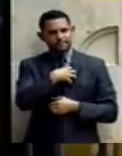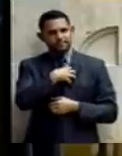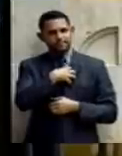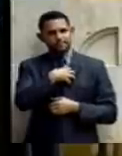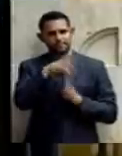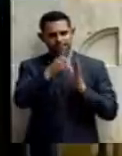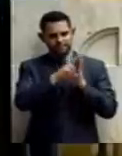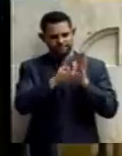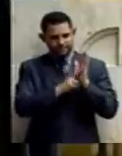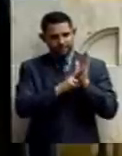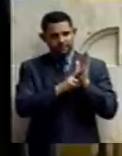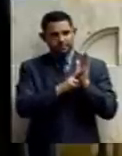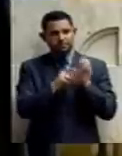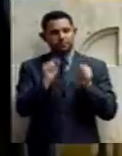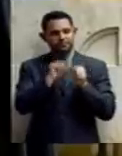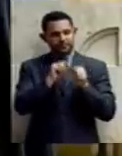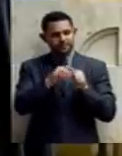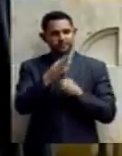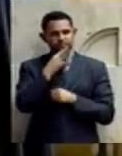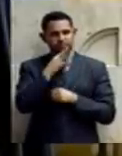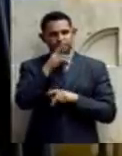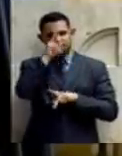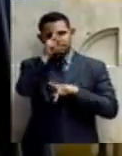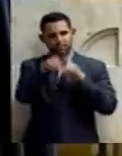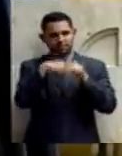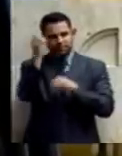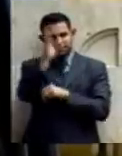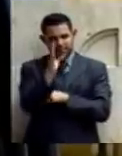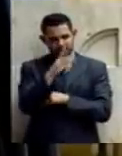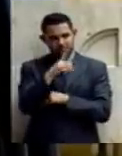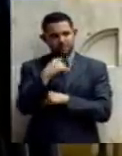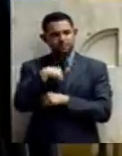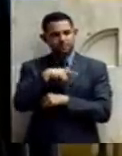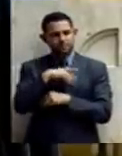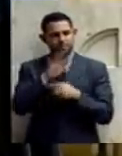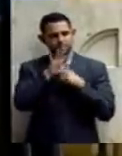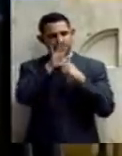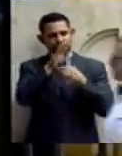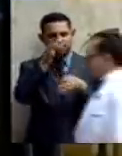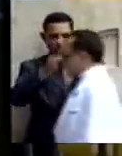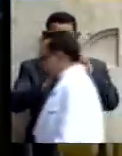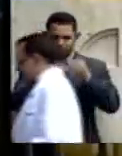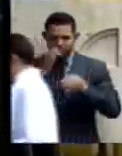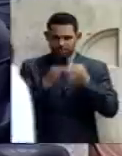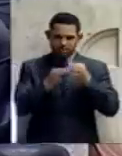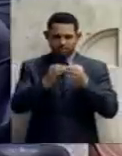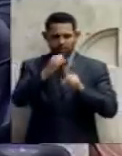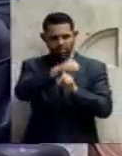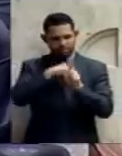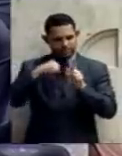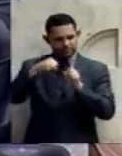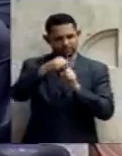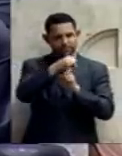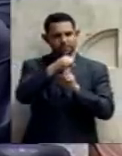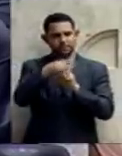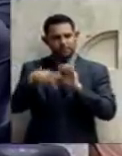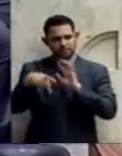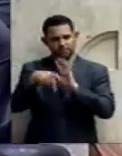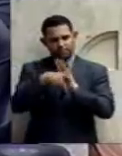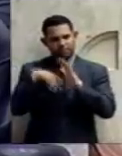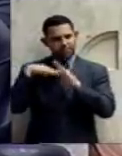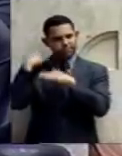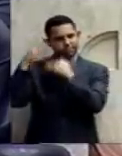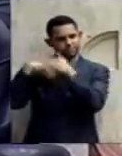republicanas, o que lhe fez reconhecido pelo povo brasileiro, dignificando a justiça, a cidadania e a sua própria